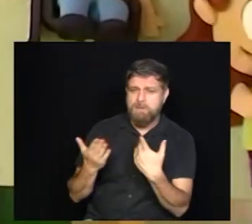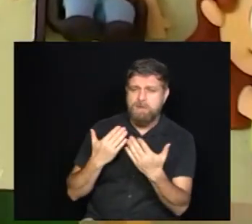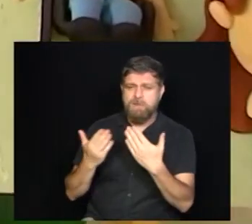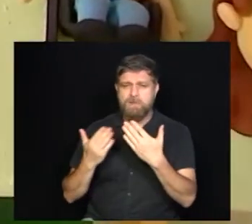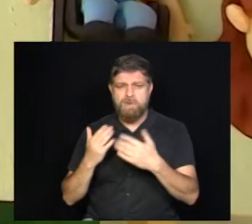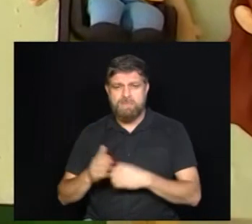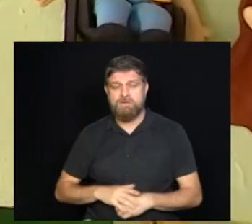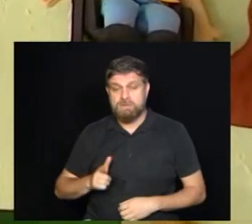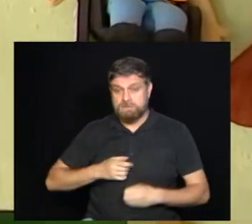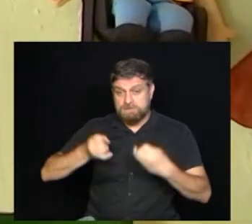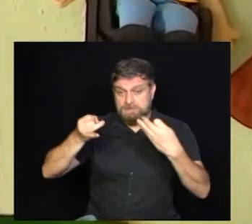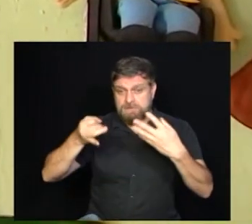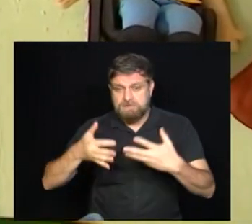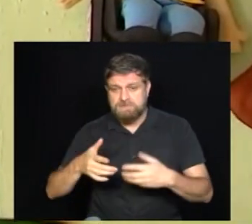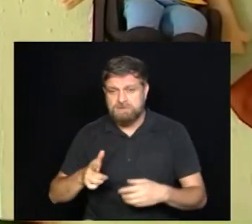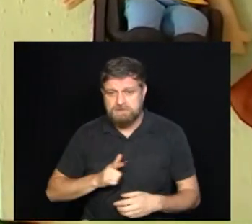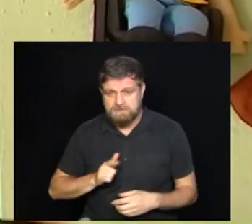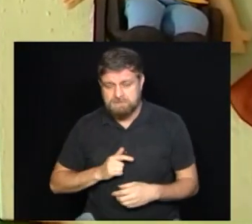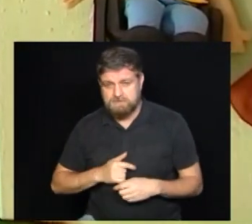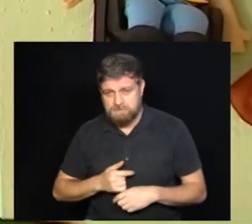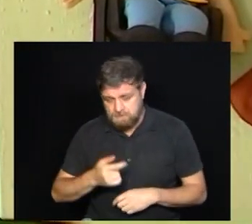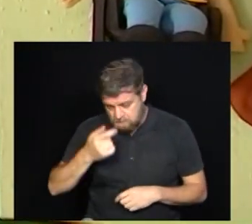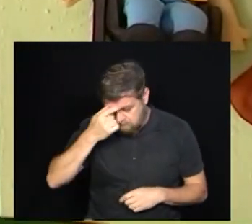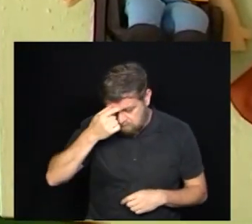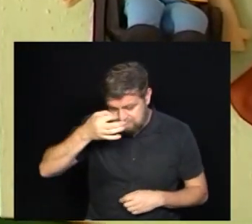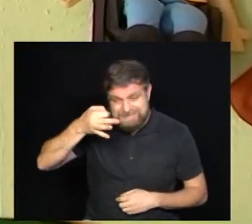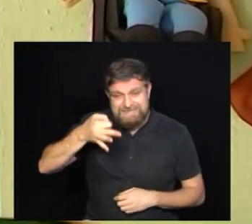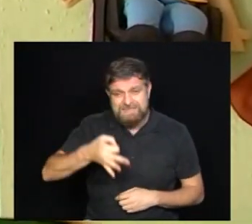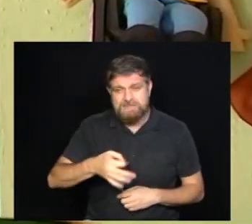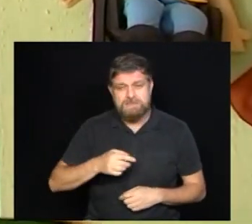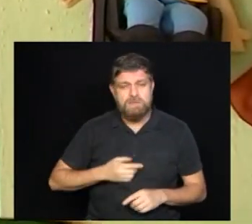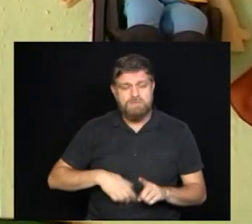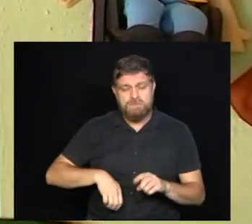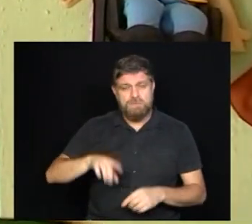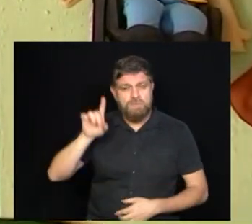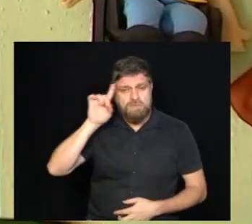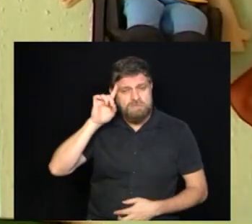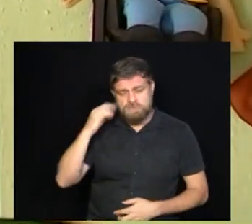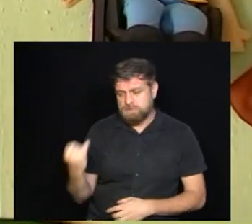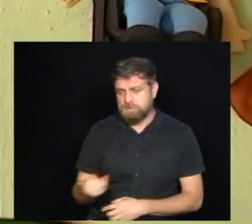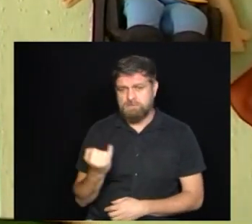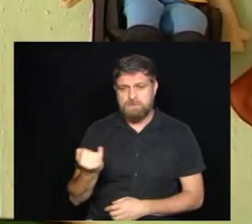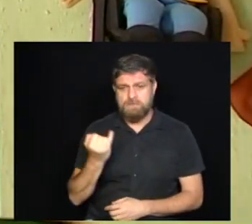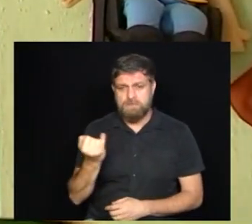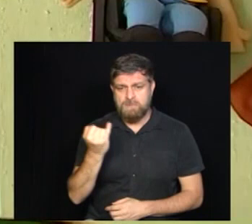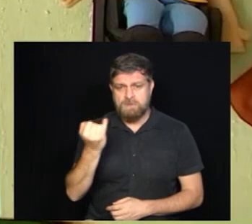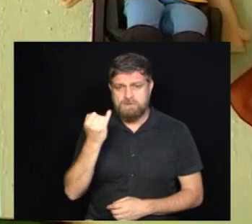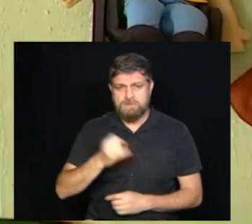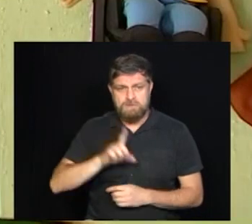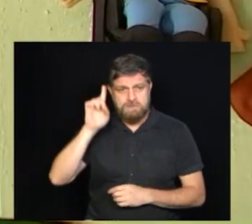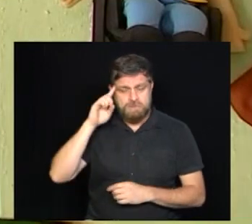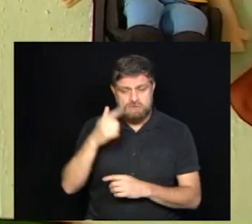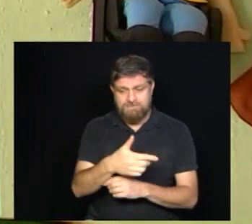conosco, falando a respeito da conscientização deste dia tão importante, o dia